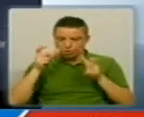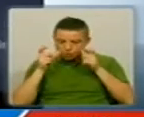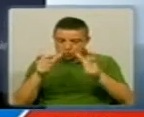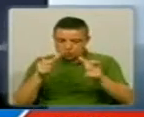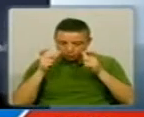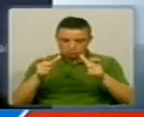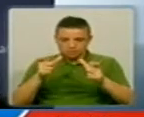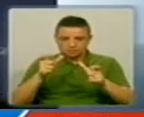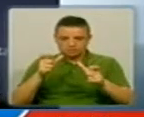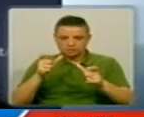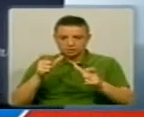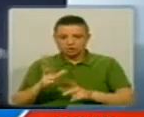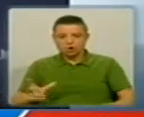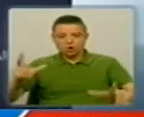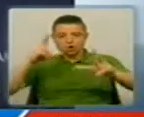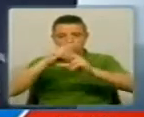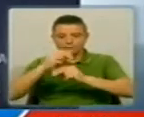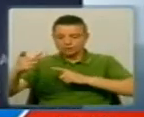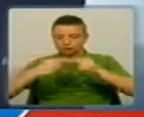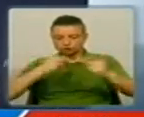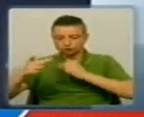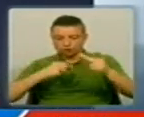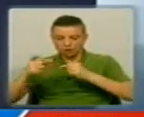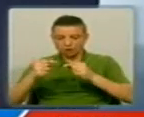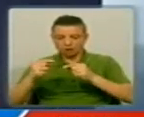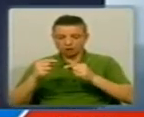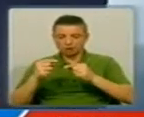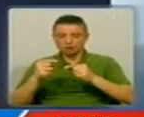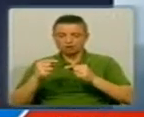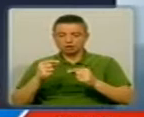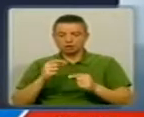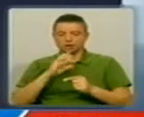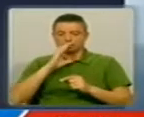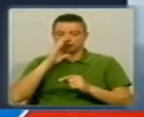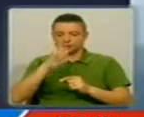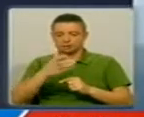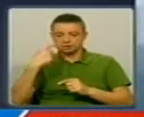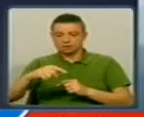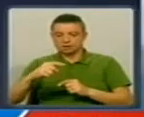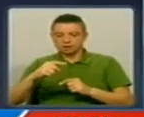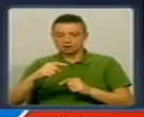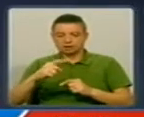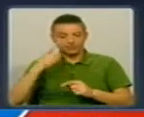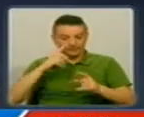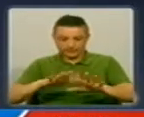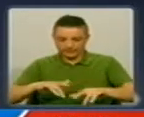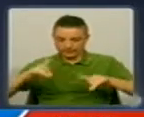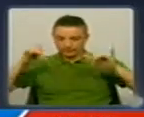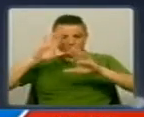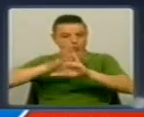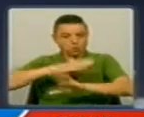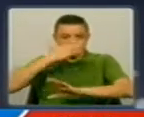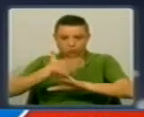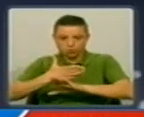o aparecimento de uma nova estrela. Portanto, algo subitamente terá aumentado de brilho numa determinada zona